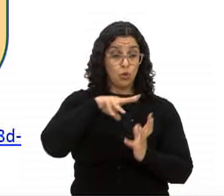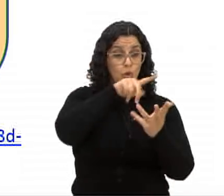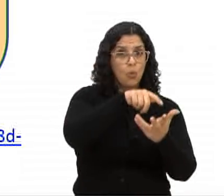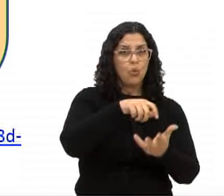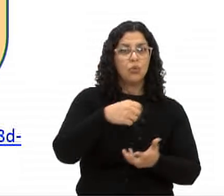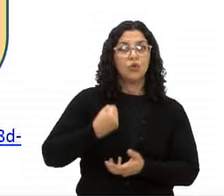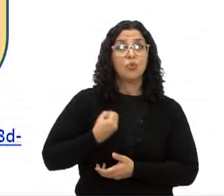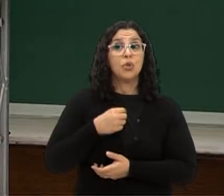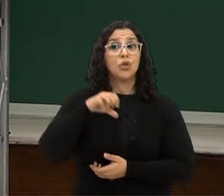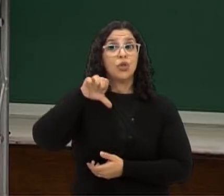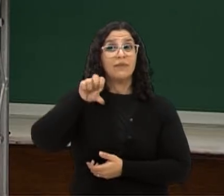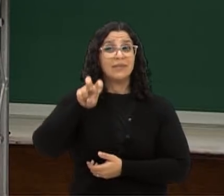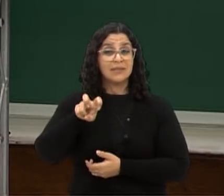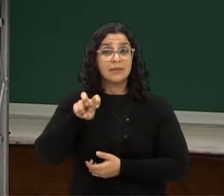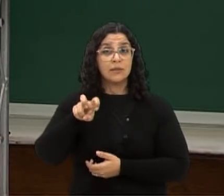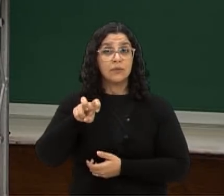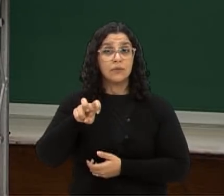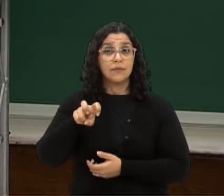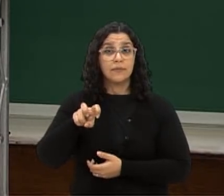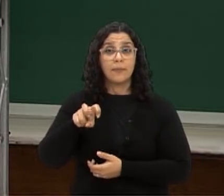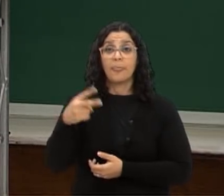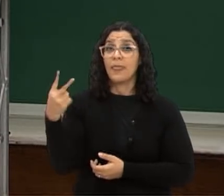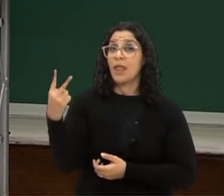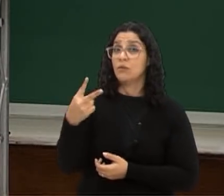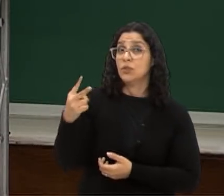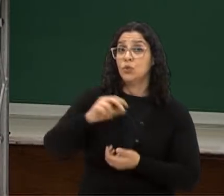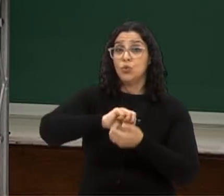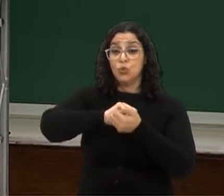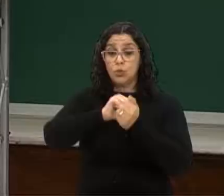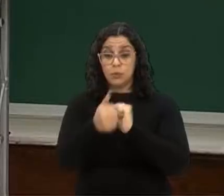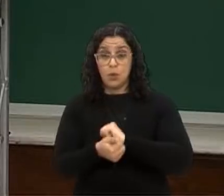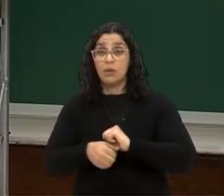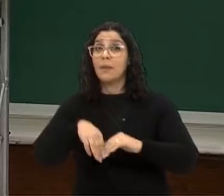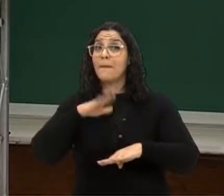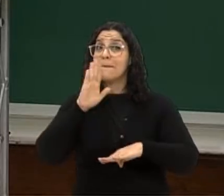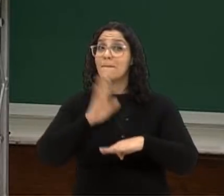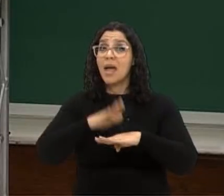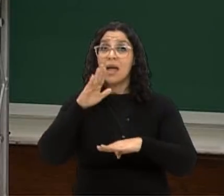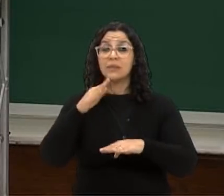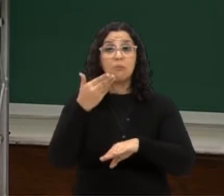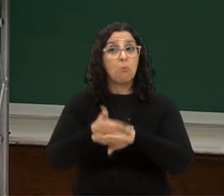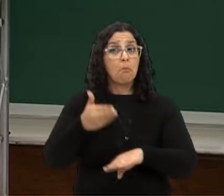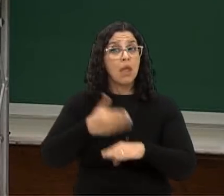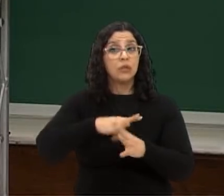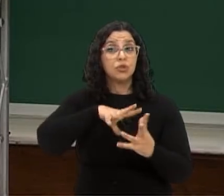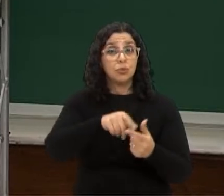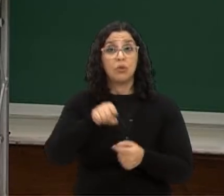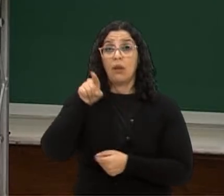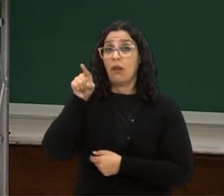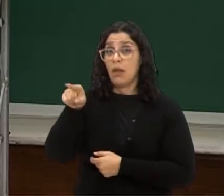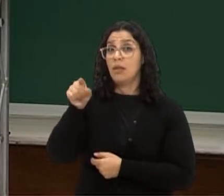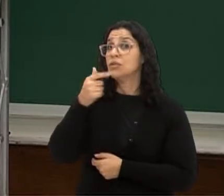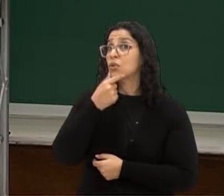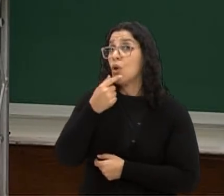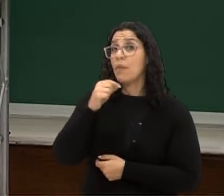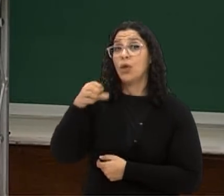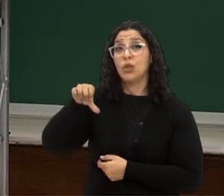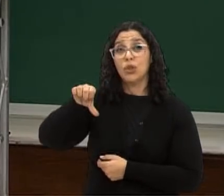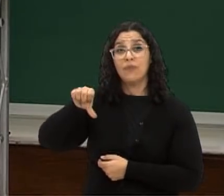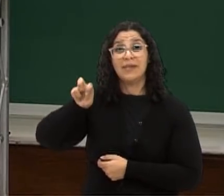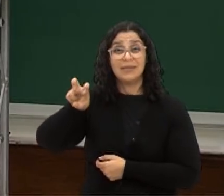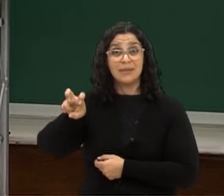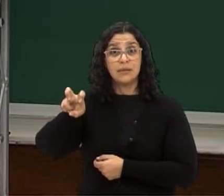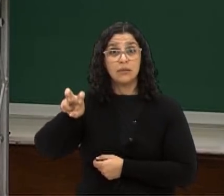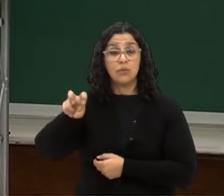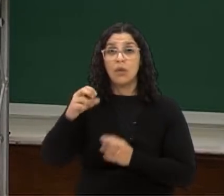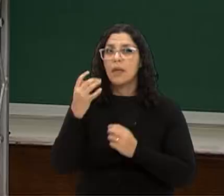uma ideia, ele é o segundo esporte mais jogado no mundo, né, que é o xadrez. E ele é o número 95 do mundo. Então, para você ter uma ideia